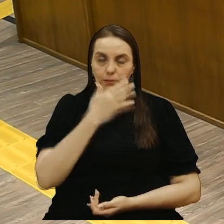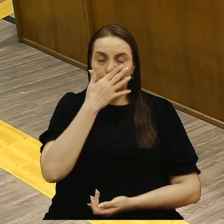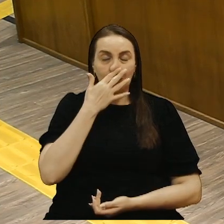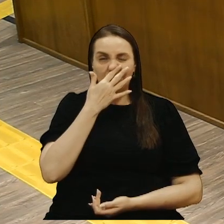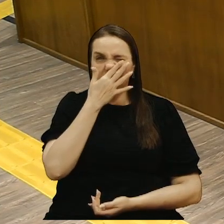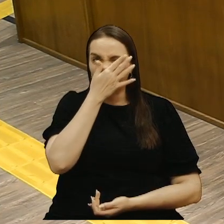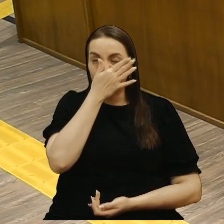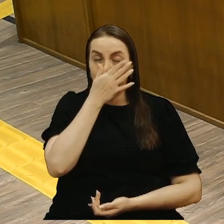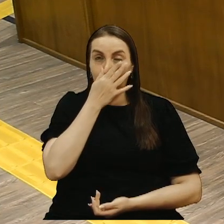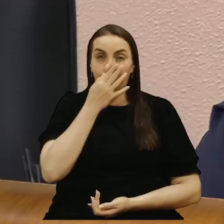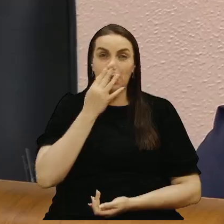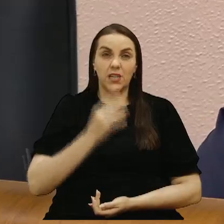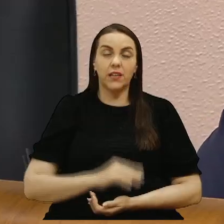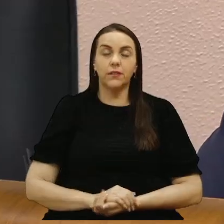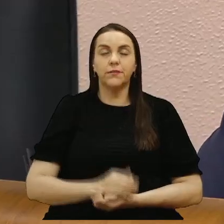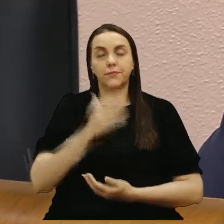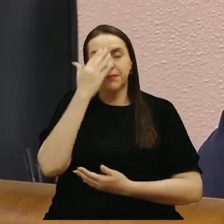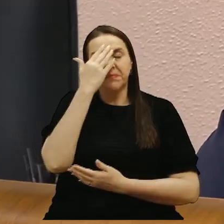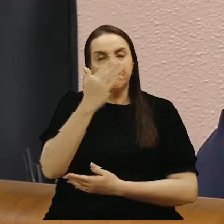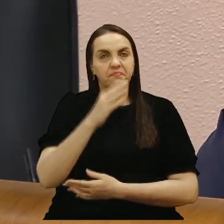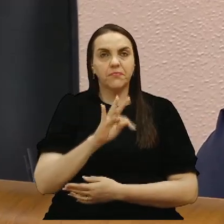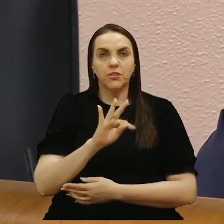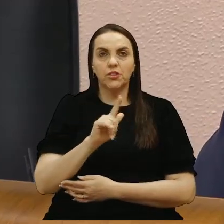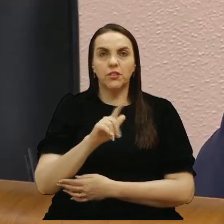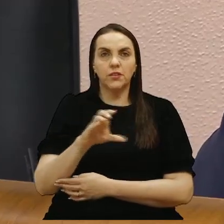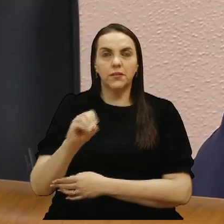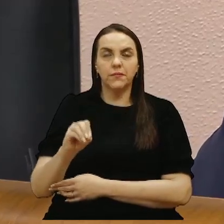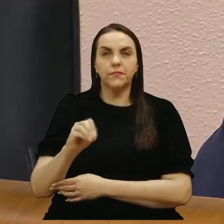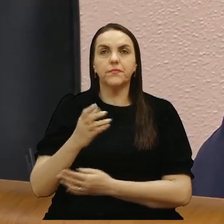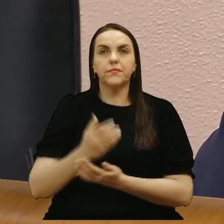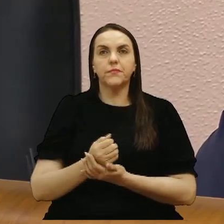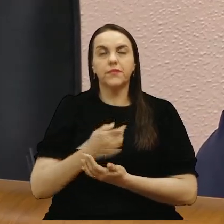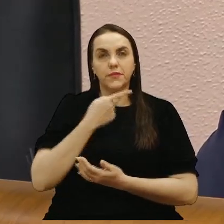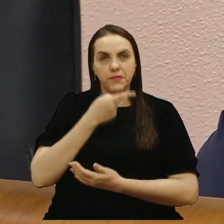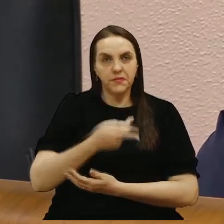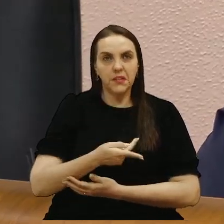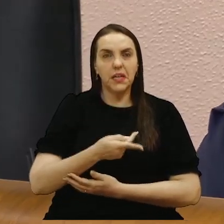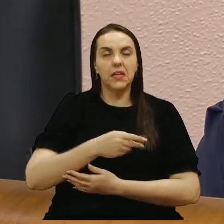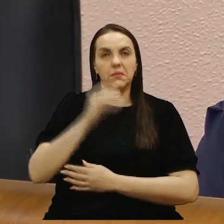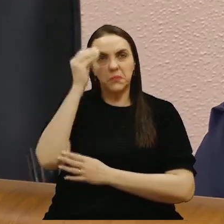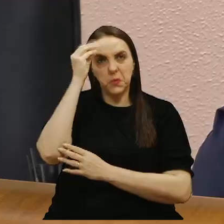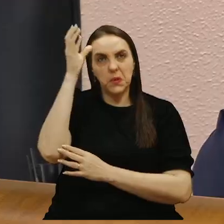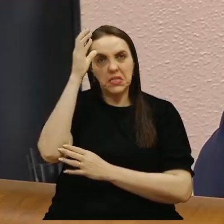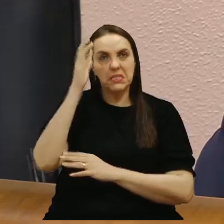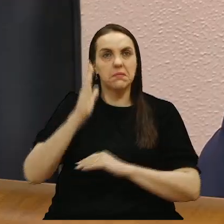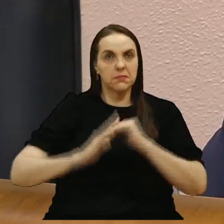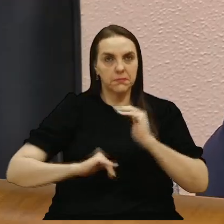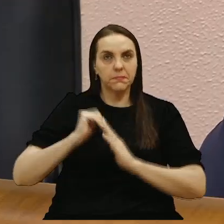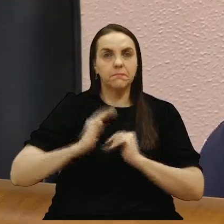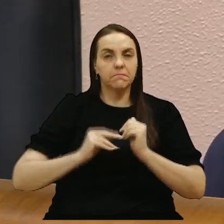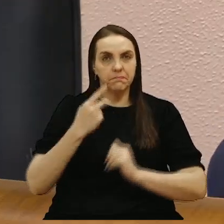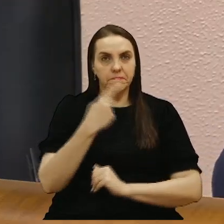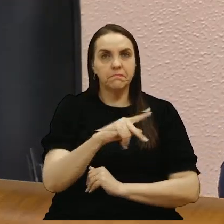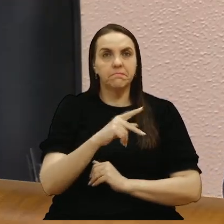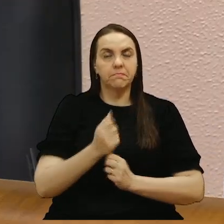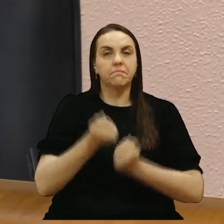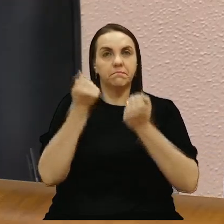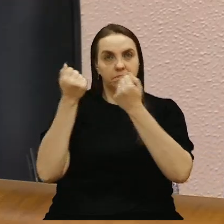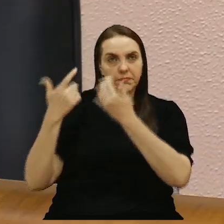Obrigado, Thiago, pela presença, pela fala, pelo conhecimento na prática, né? De